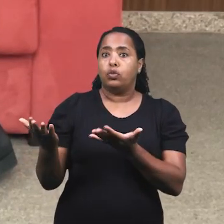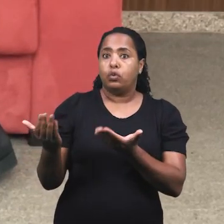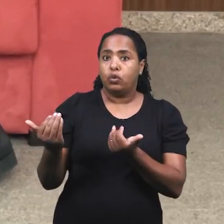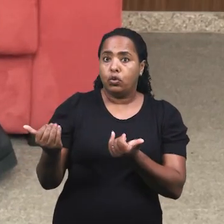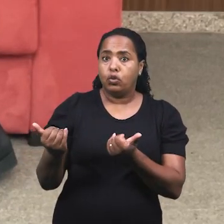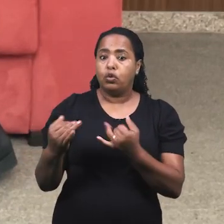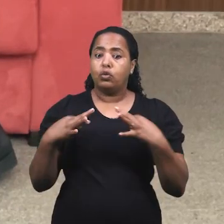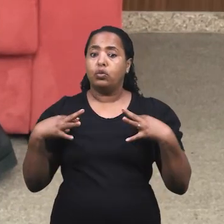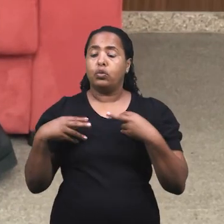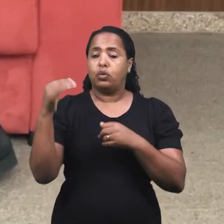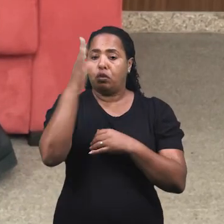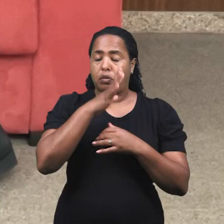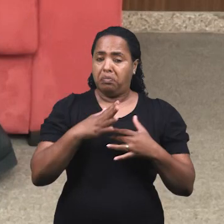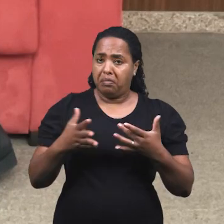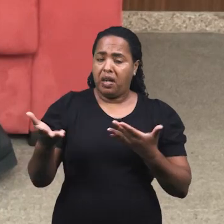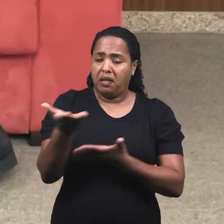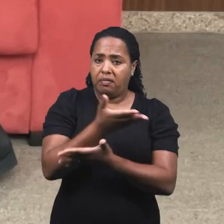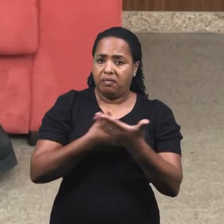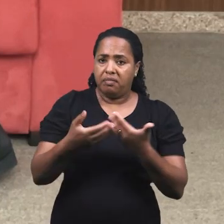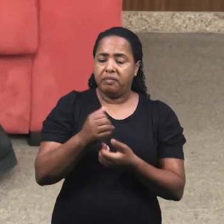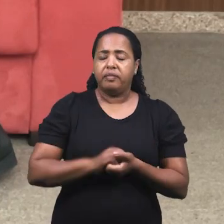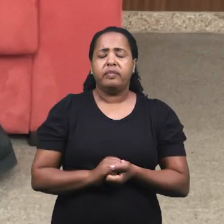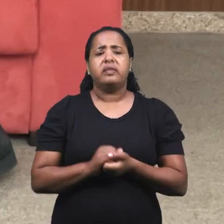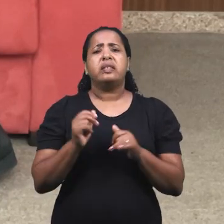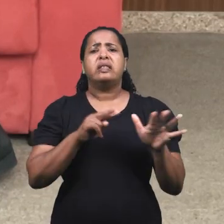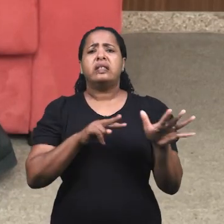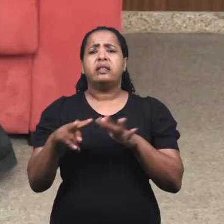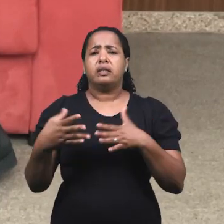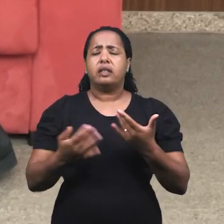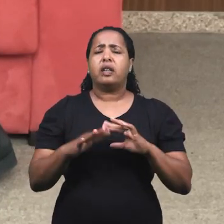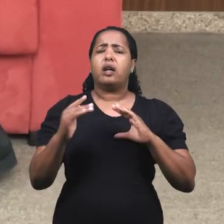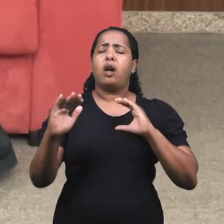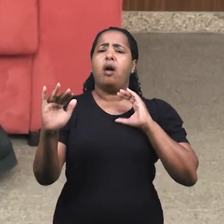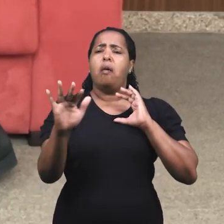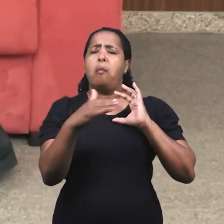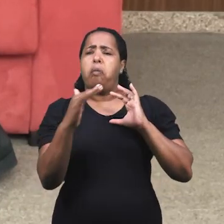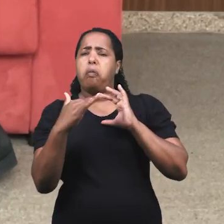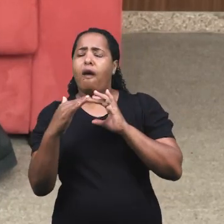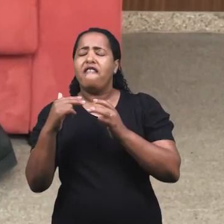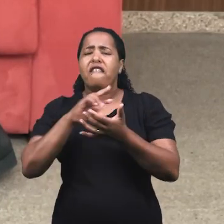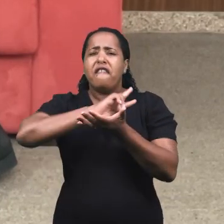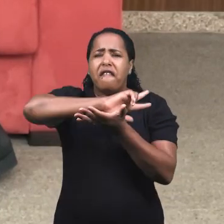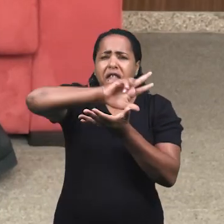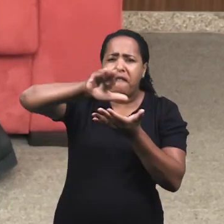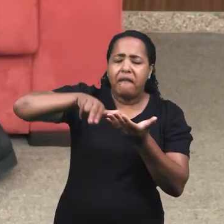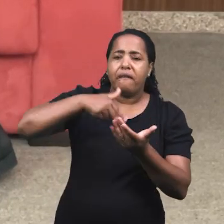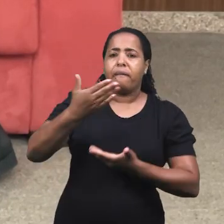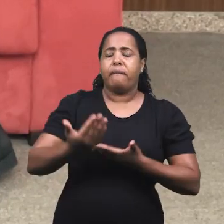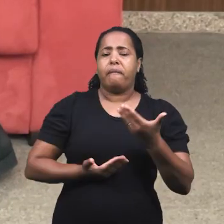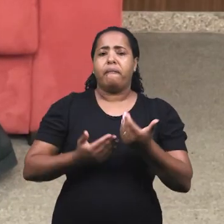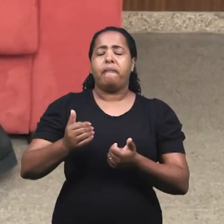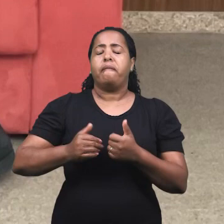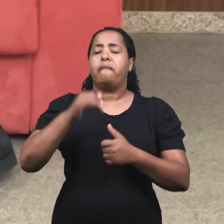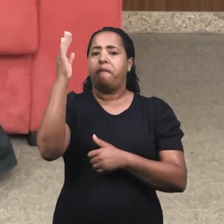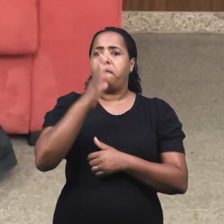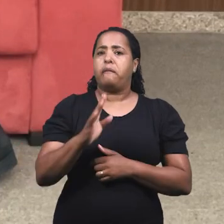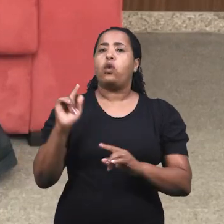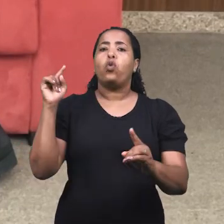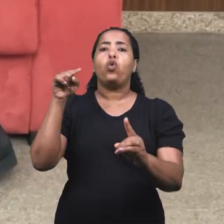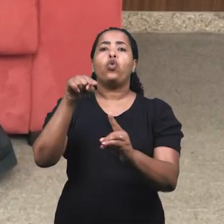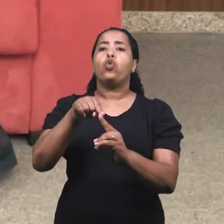Brasil. Nós, durante essa semana, temos recebido irmãos de vários lugares do Brasil com um único